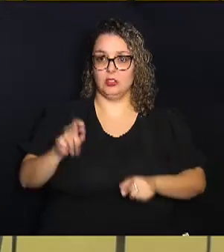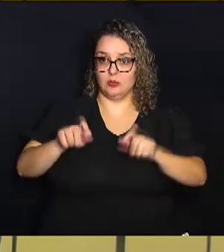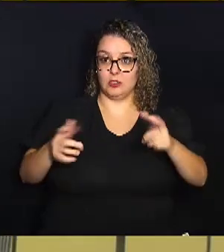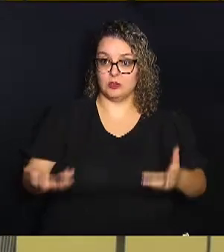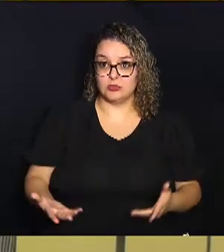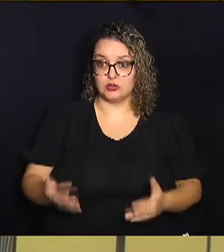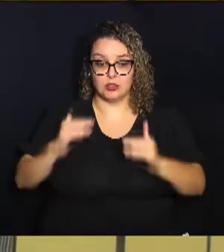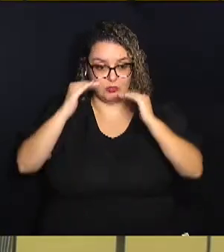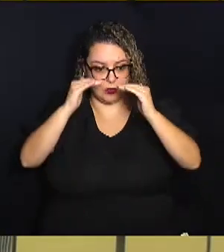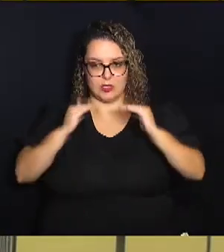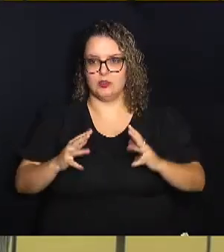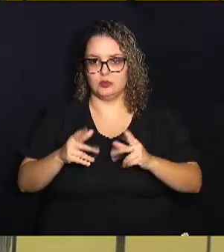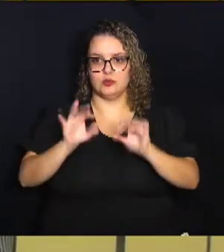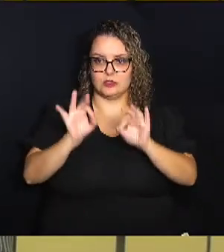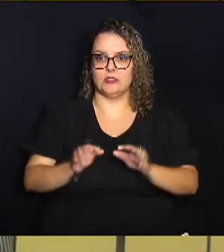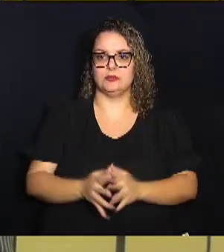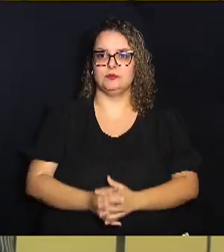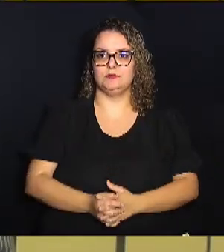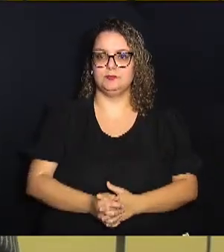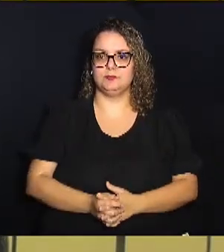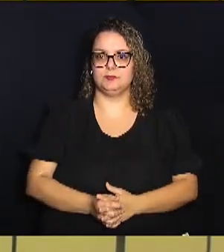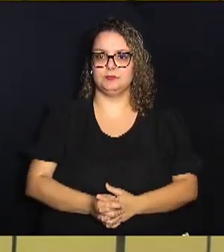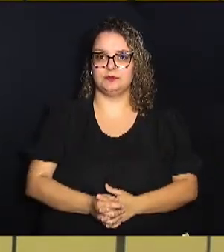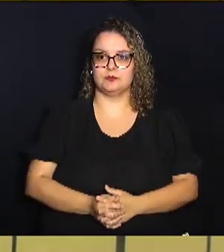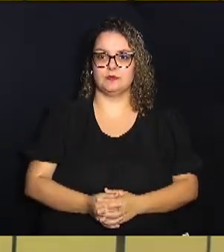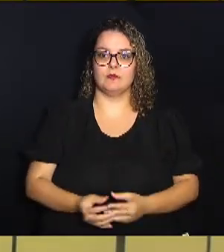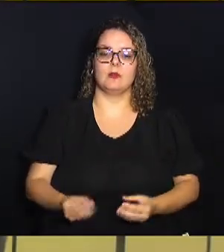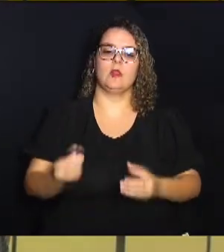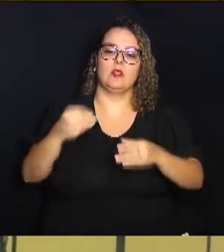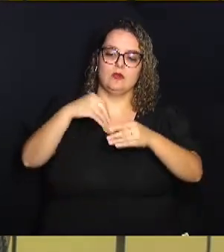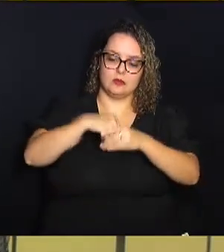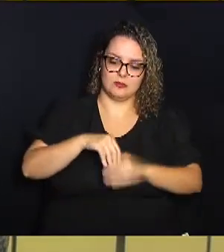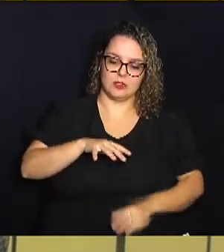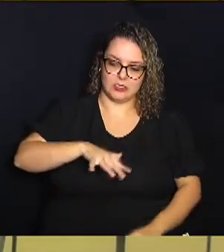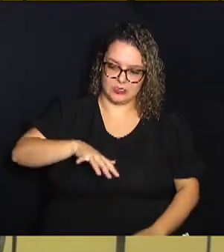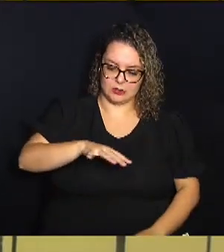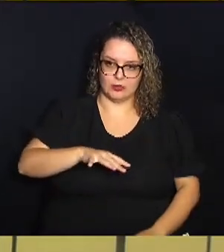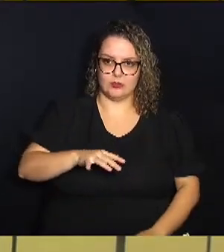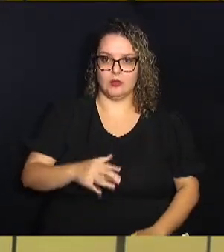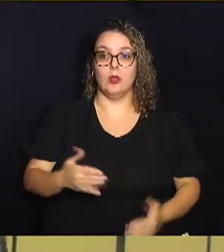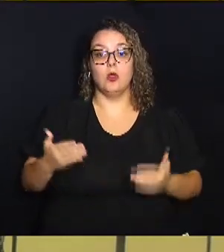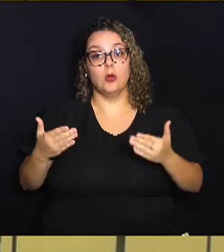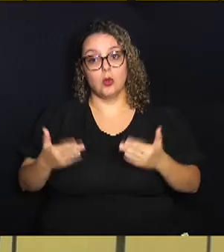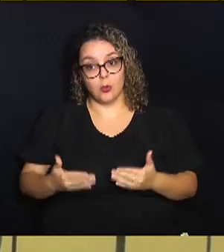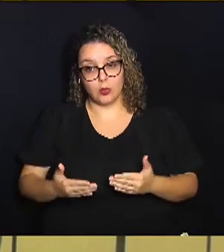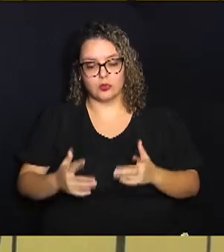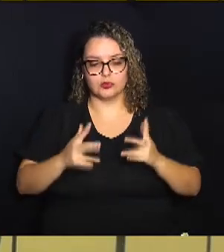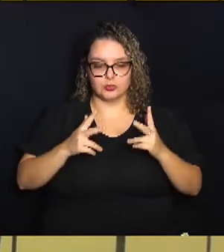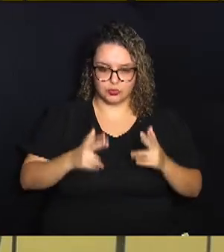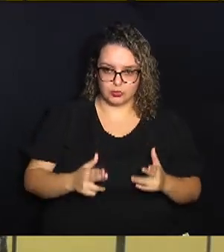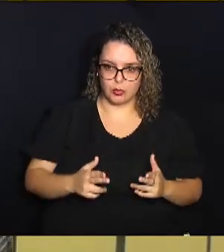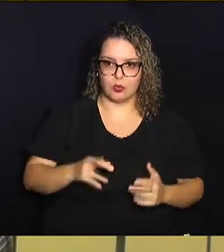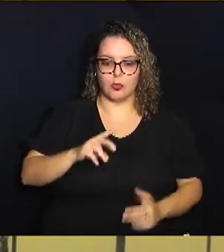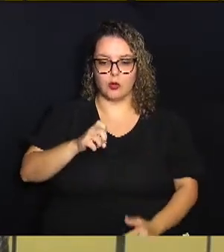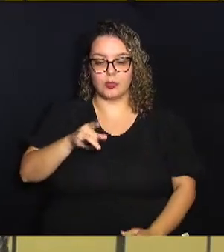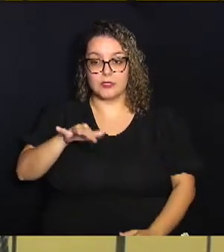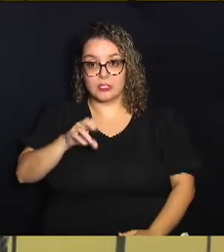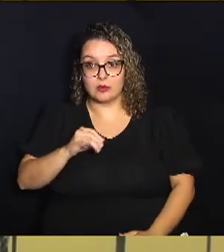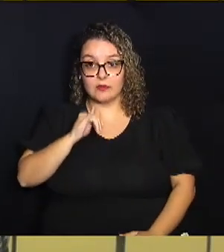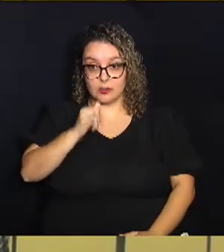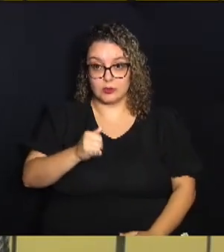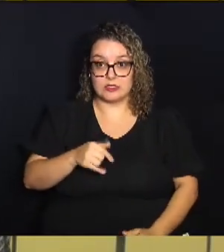gente tinha que obedecer e tudo mais. E vou trazer também para esse ponto que é o quê? Hoje, como bem o Rodrigo falou, eles são